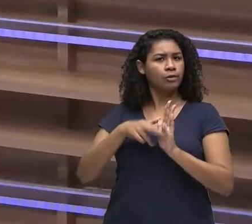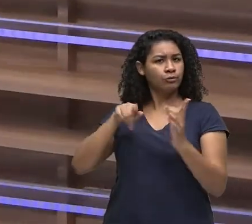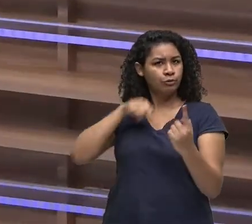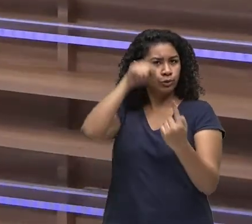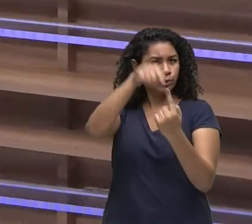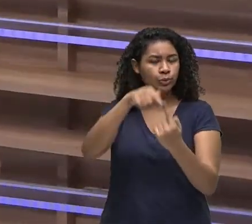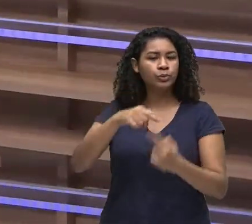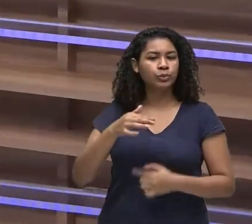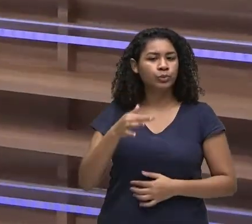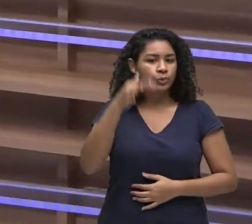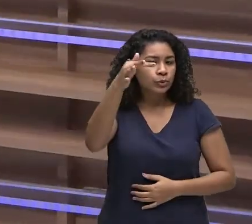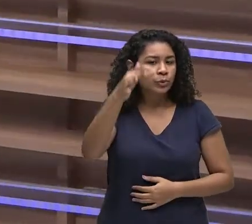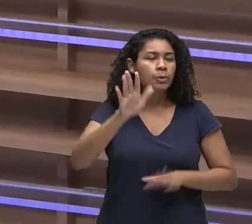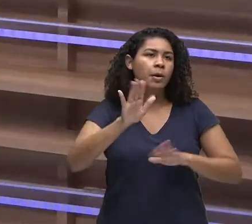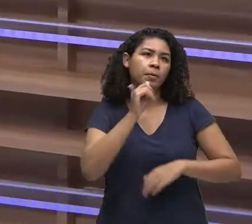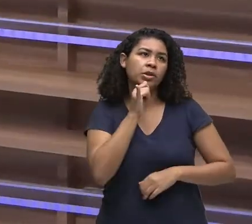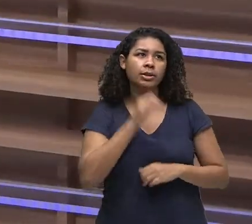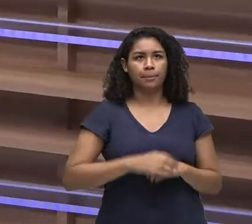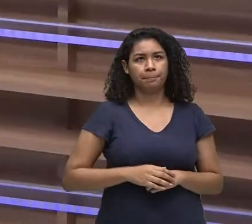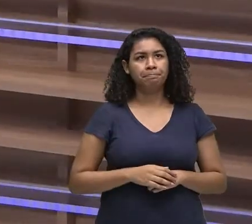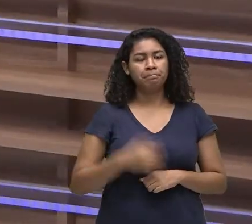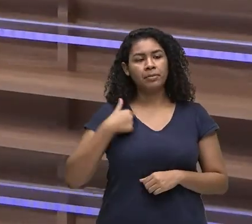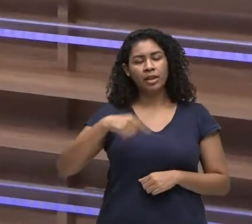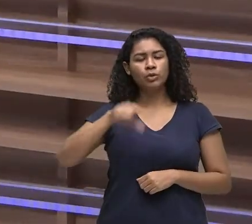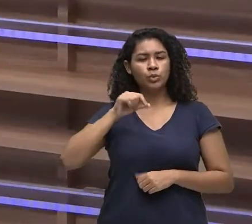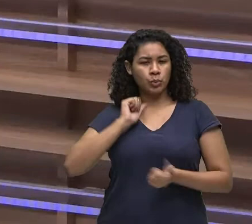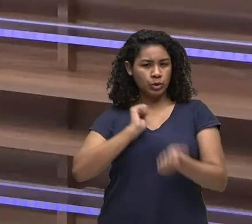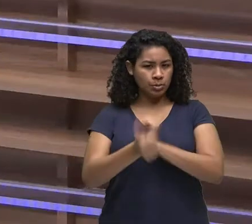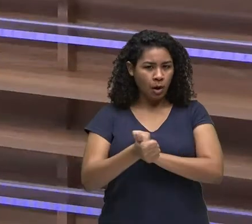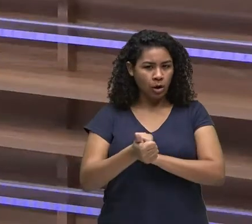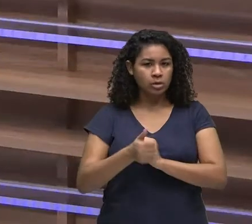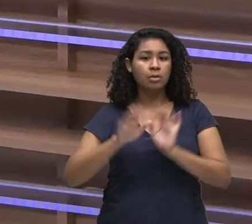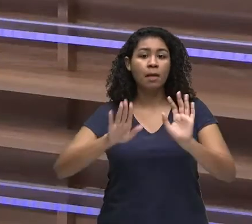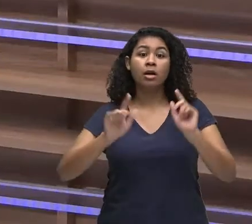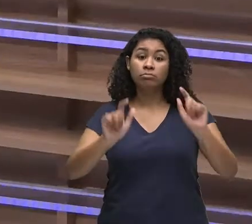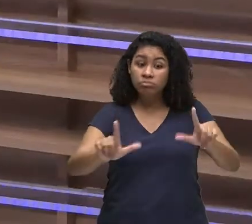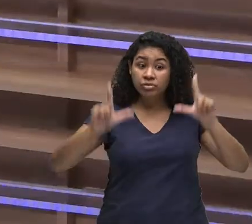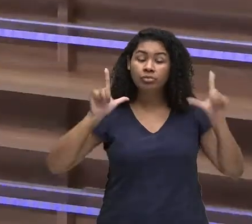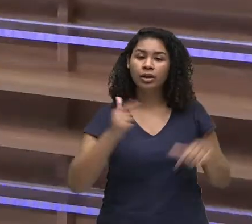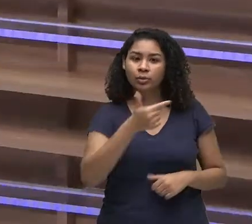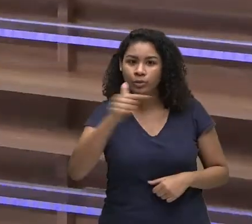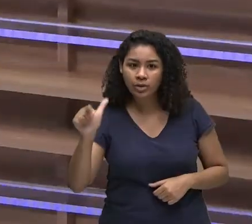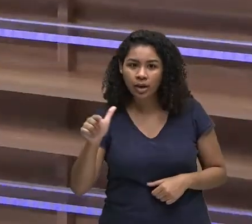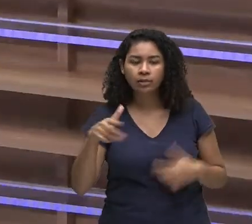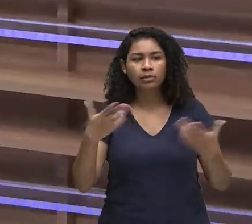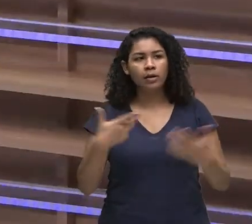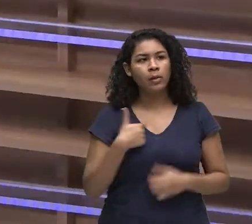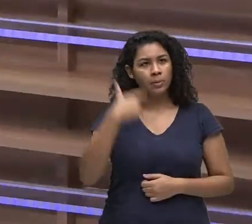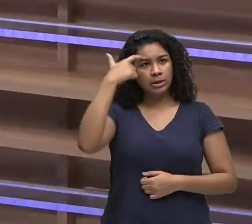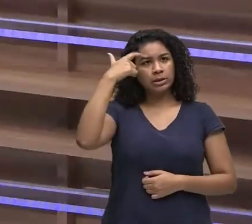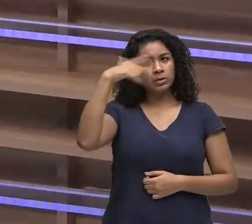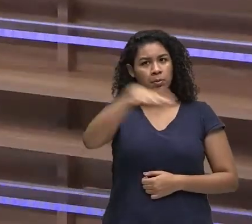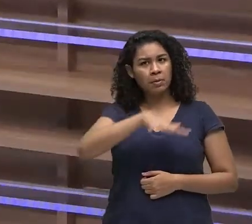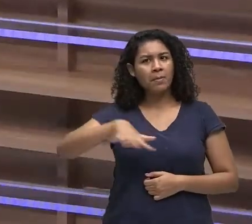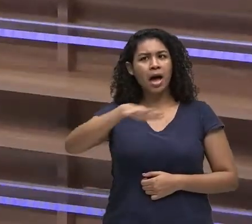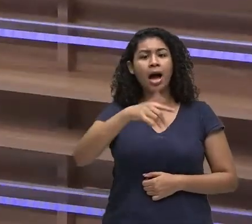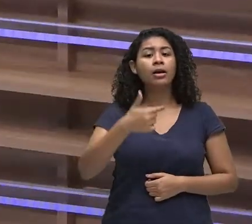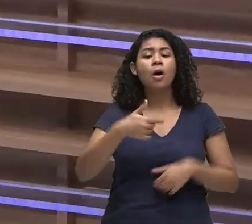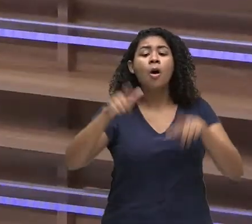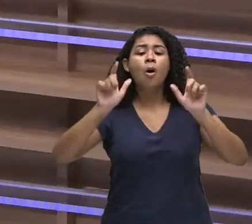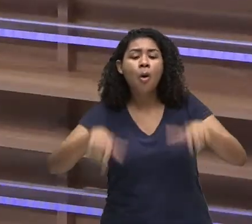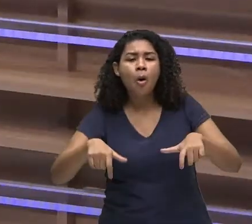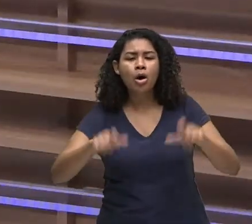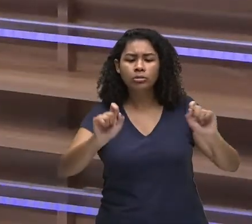escolhi em Manaus não é tão visível, eu preciso pensar em, de repente, buscar um polo onde ele seja um pouco